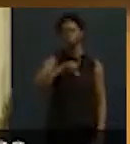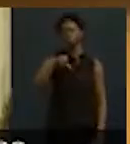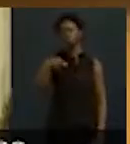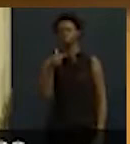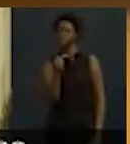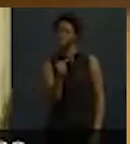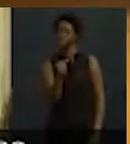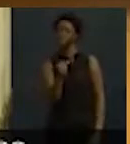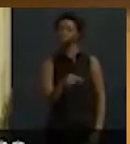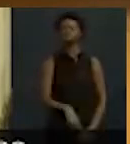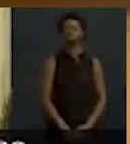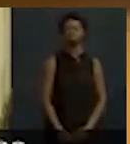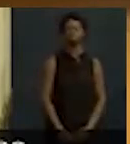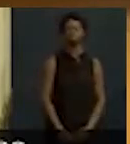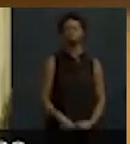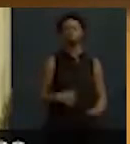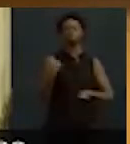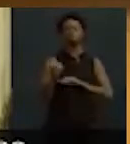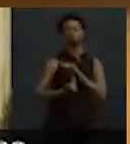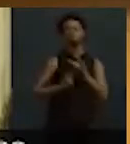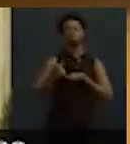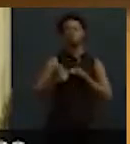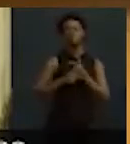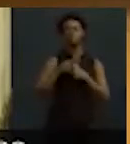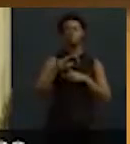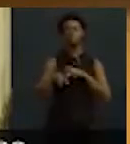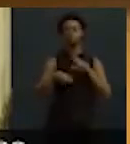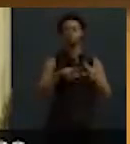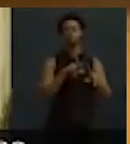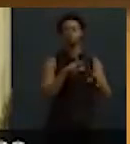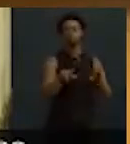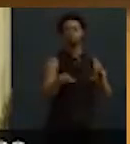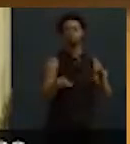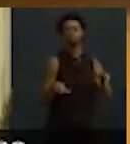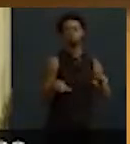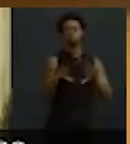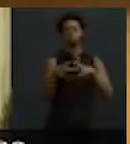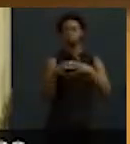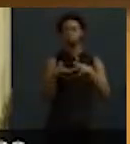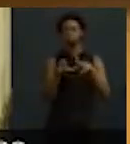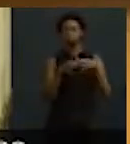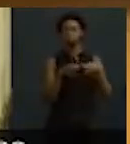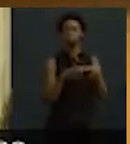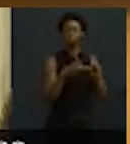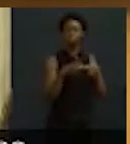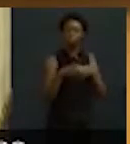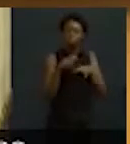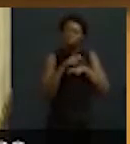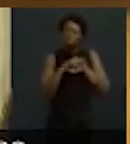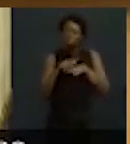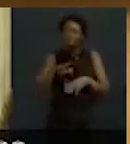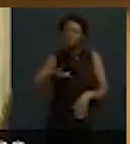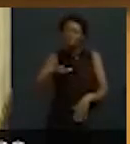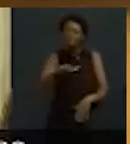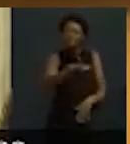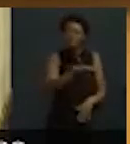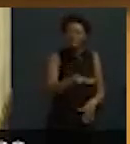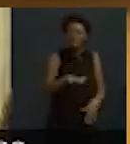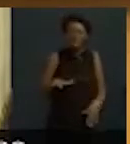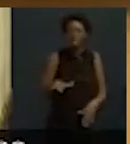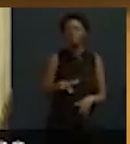1997, atuando em diferentes órgãos de execução e em diversas áreas,